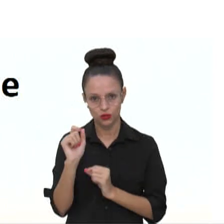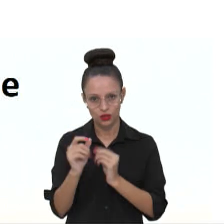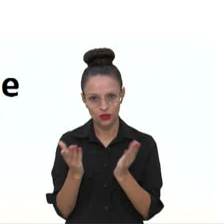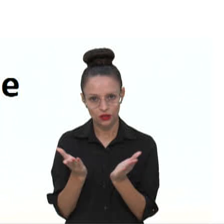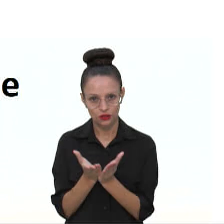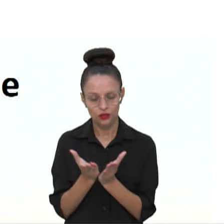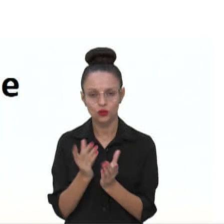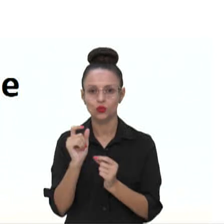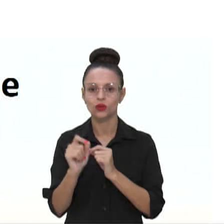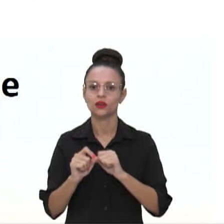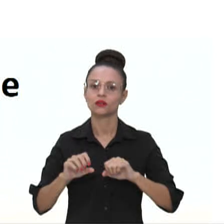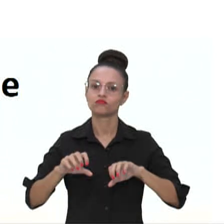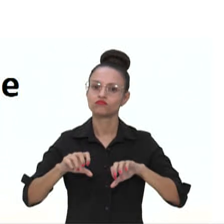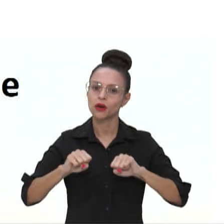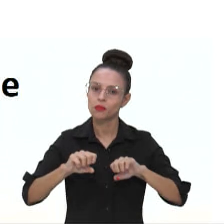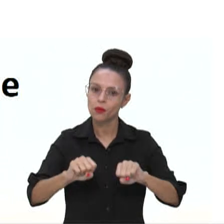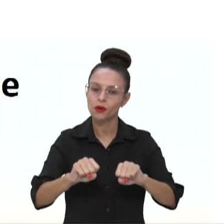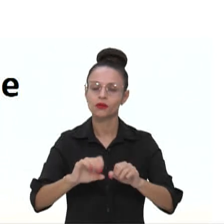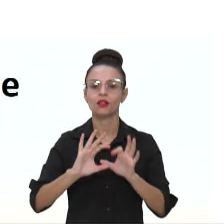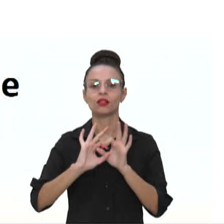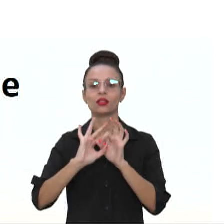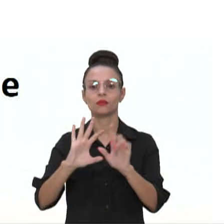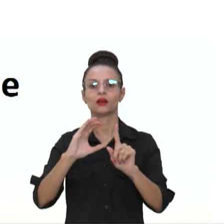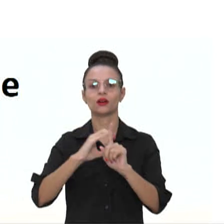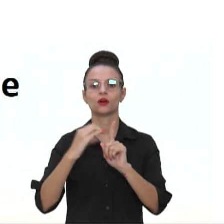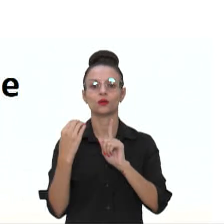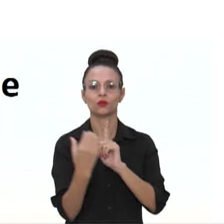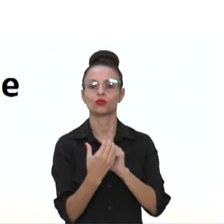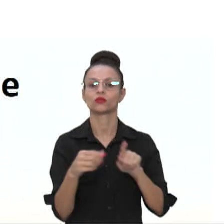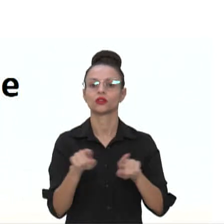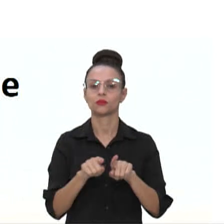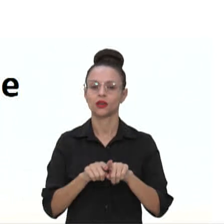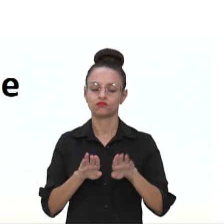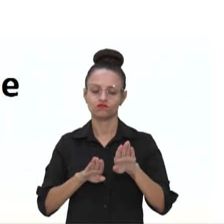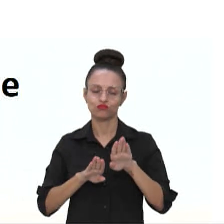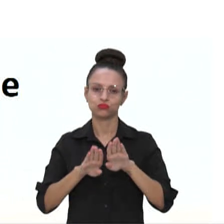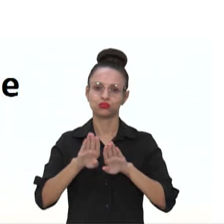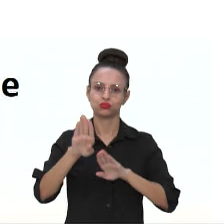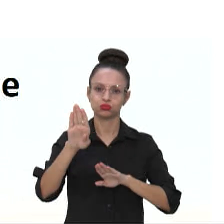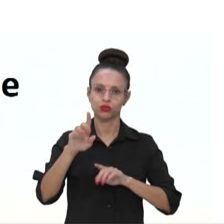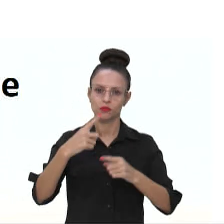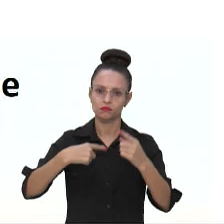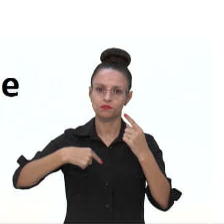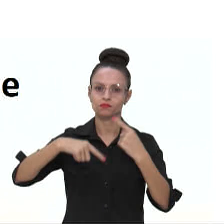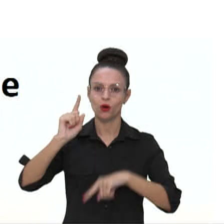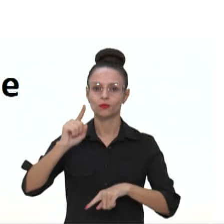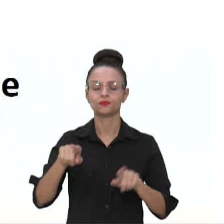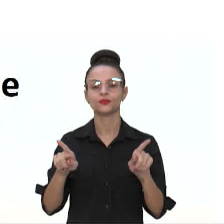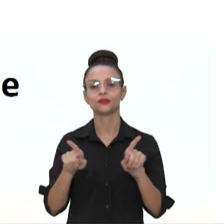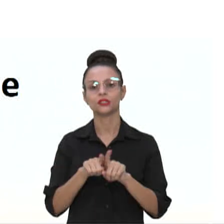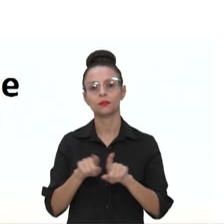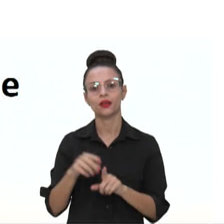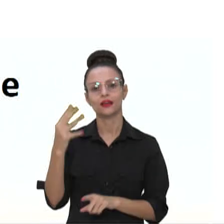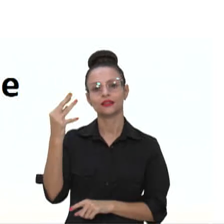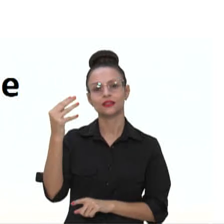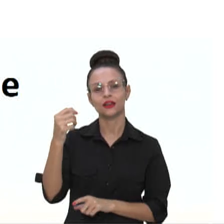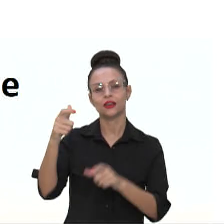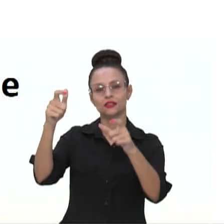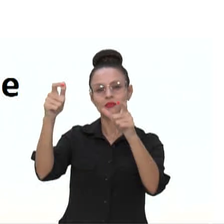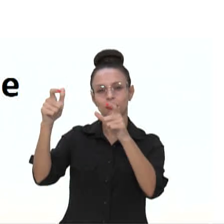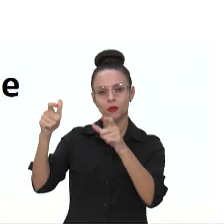que buscavam liberdade de culto e buscavam prosperidade. Ainda, as 13 colônias